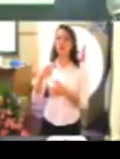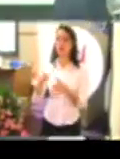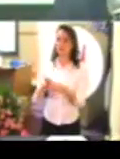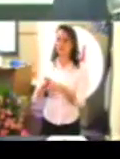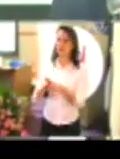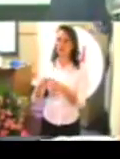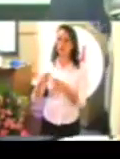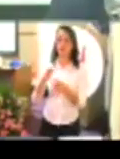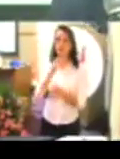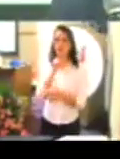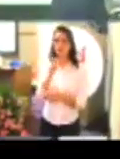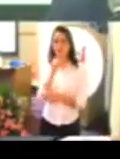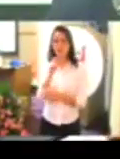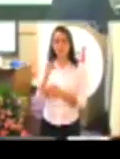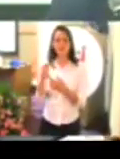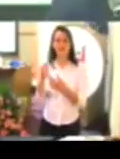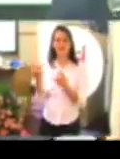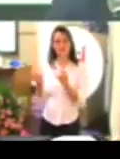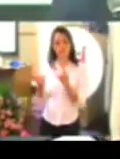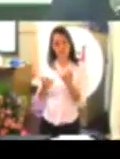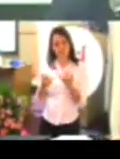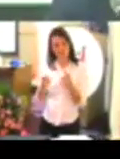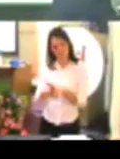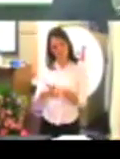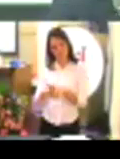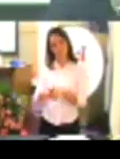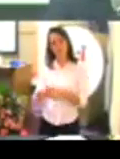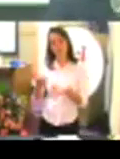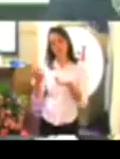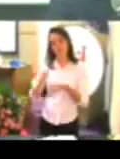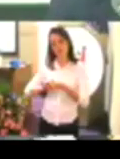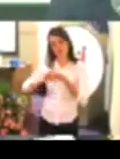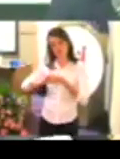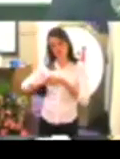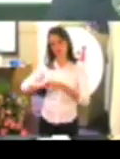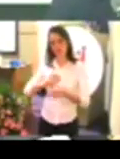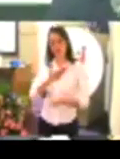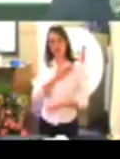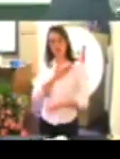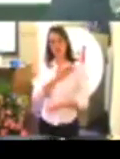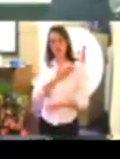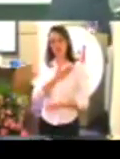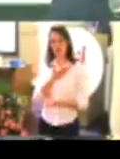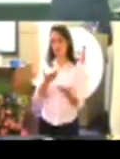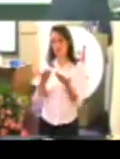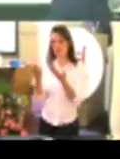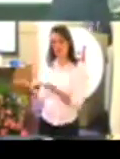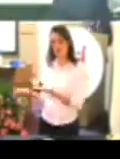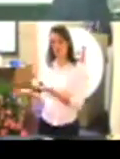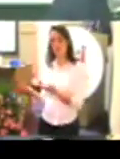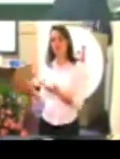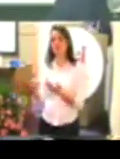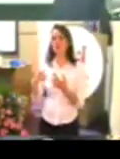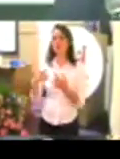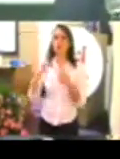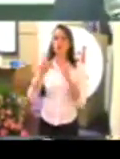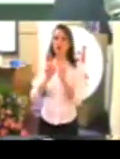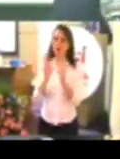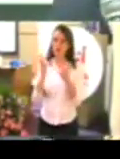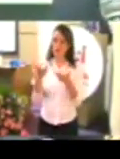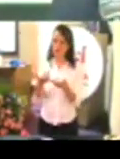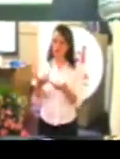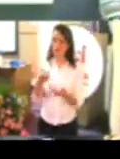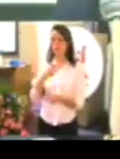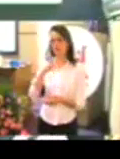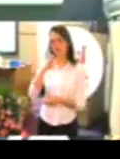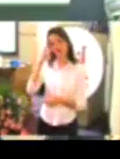jornalistas e, principalmente, quero saudar os meus colegas servidores da Câmara Municipal